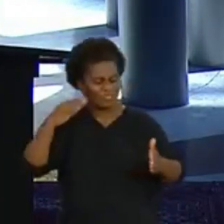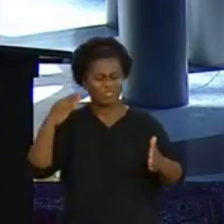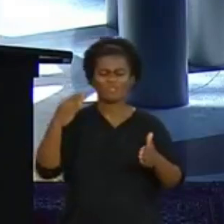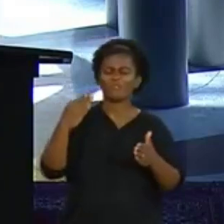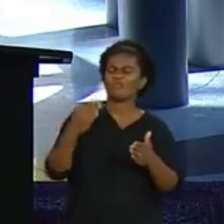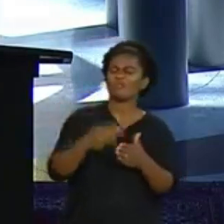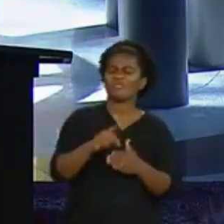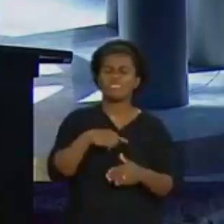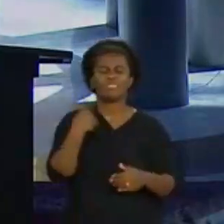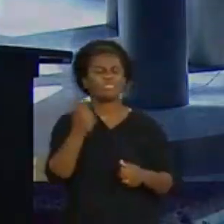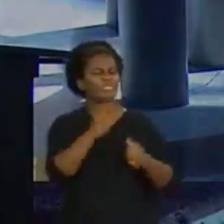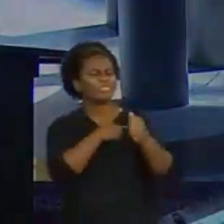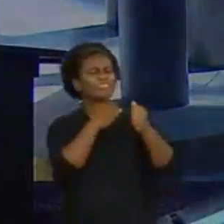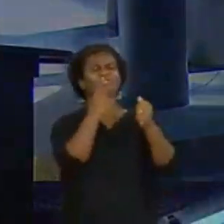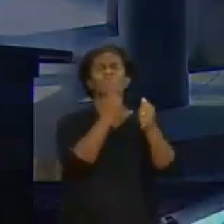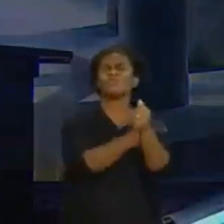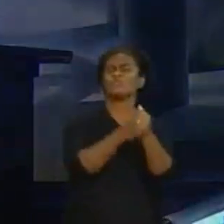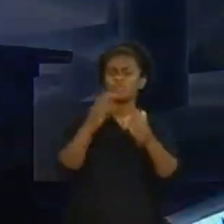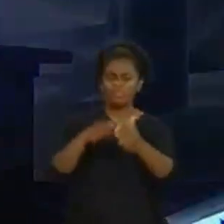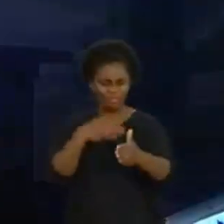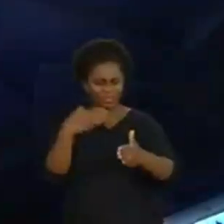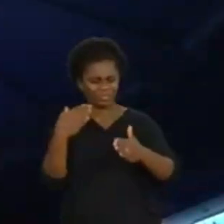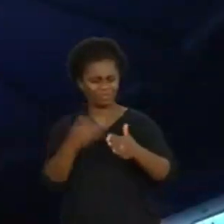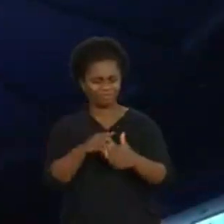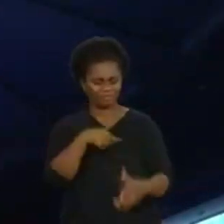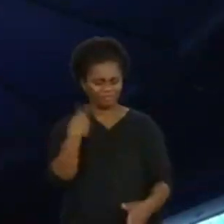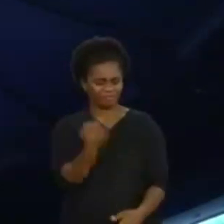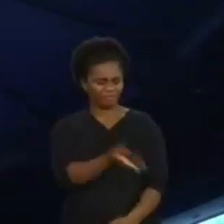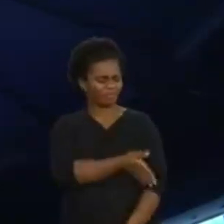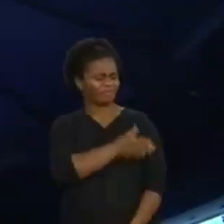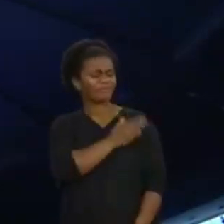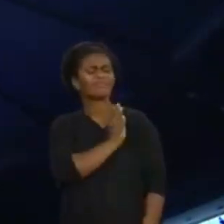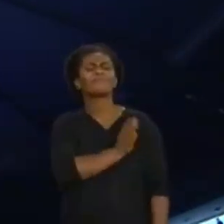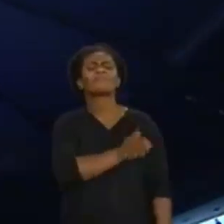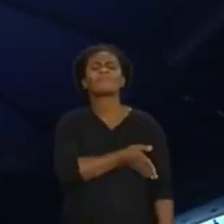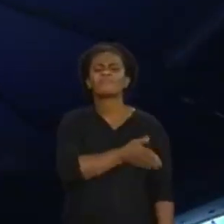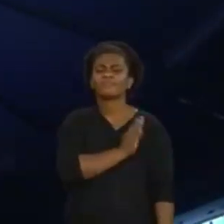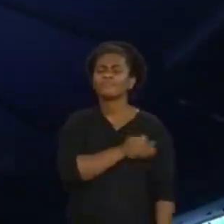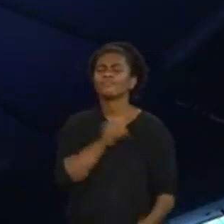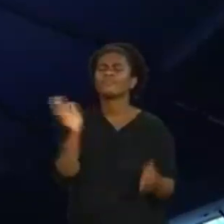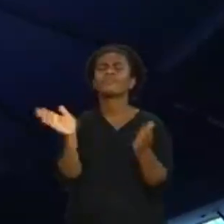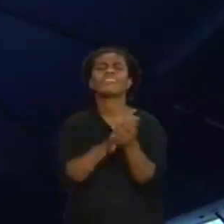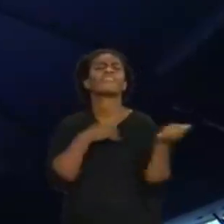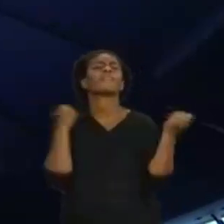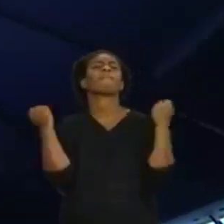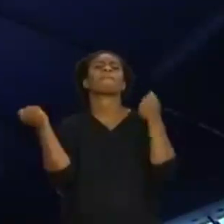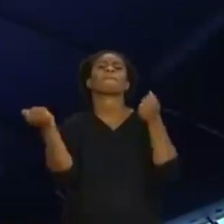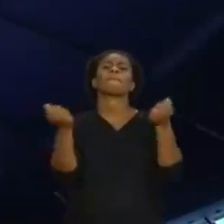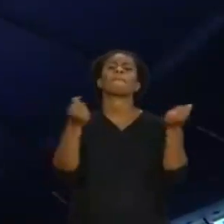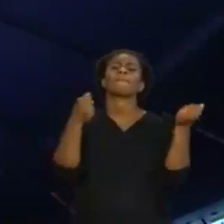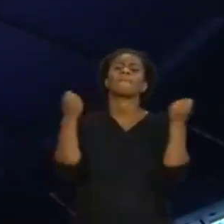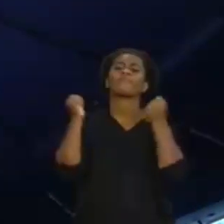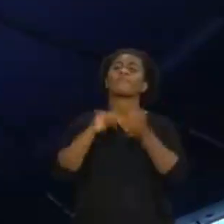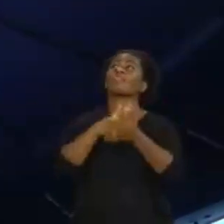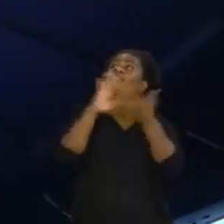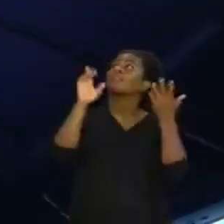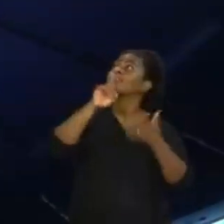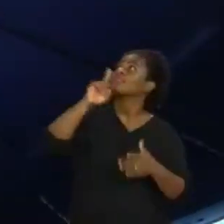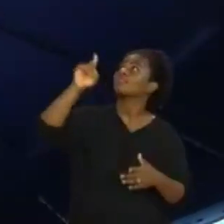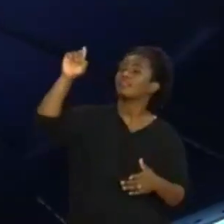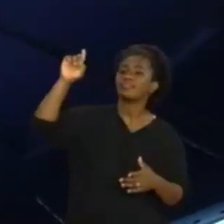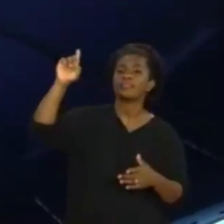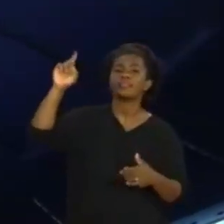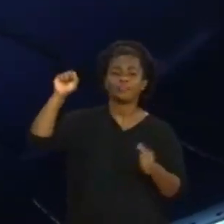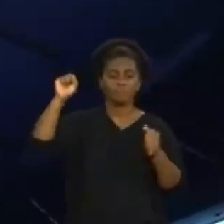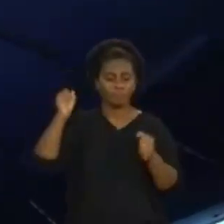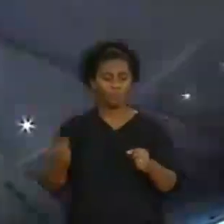nossas forças, de todo o nosso coração. Aleluia, graças a Deus.